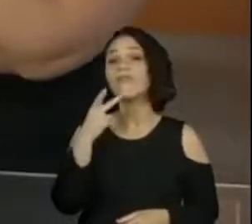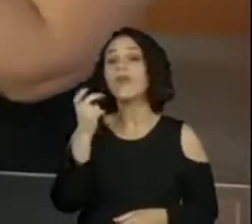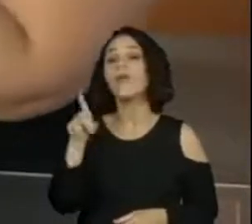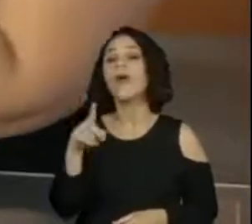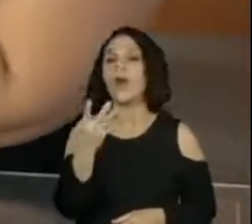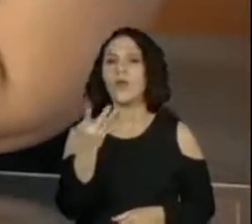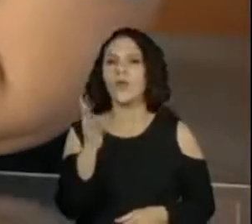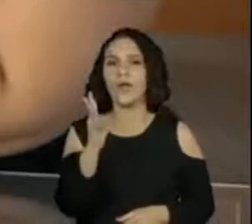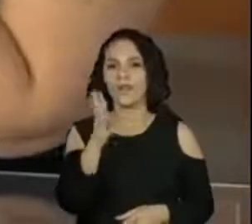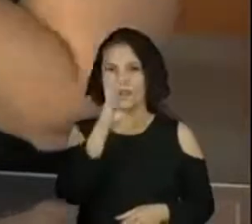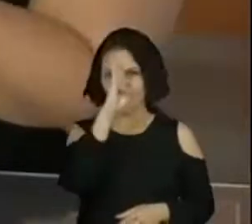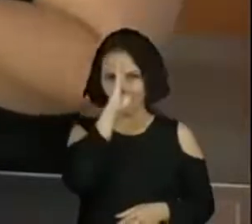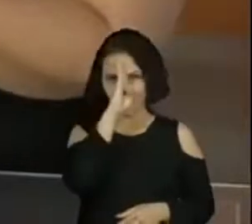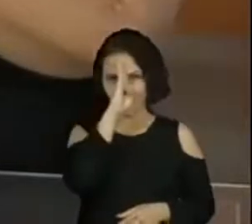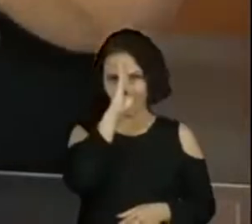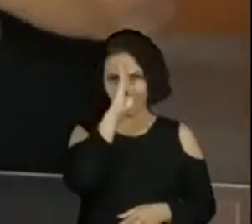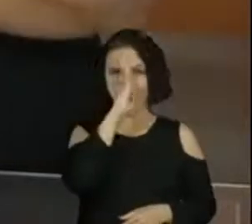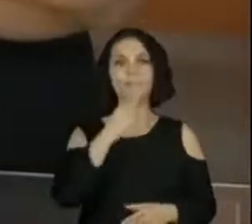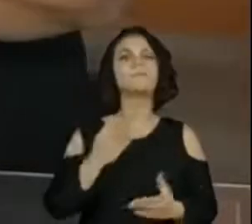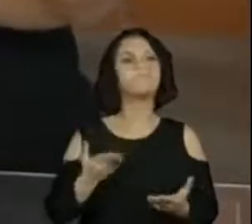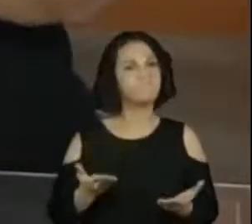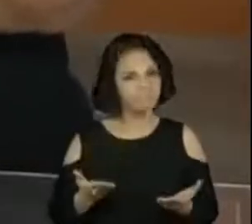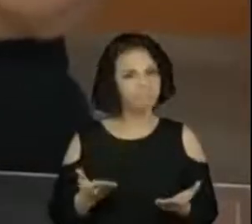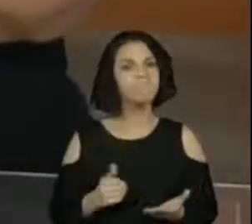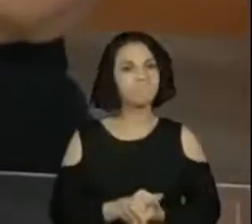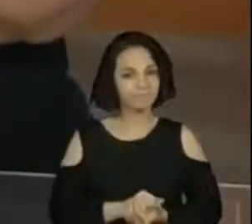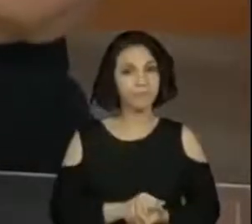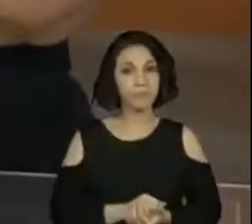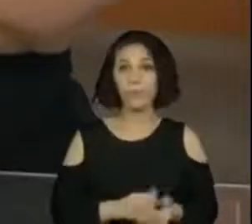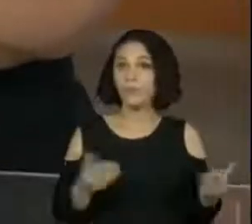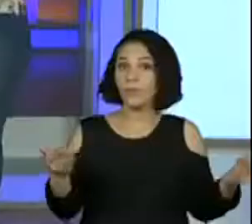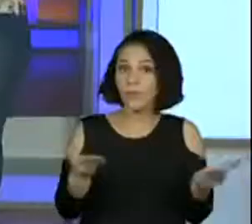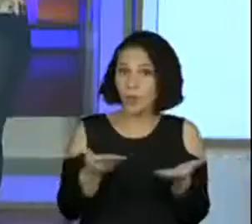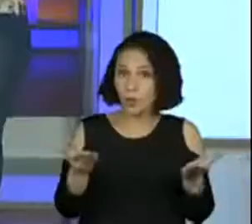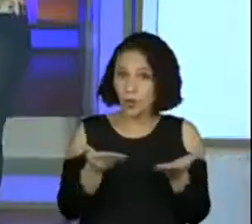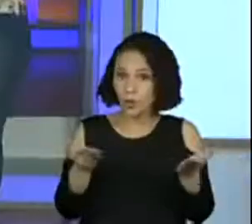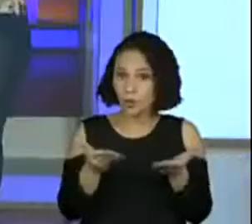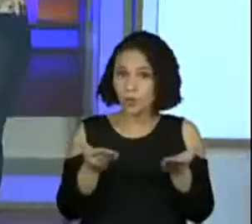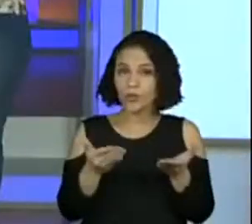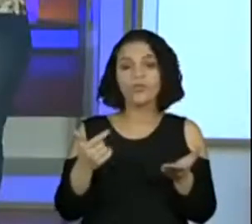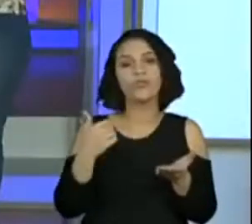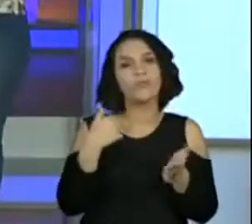4 horas. Muito bem, então. Então, hoje nós vamos trabalhar com um